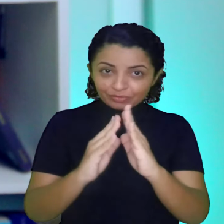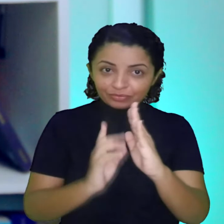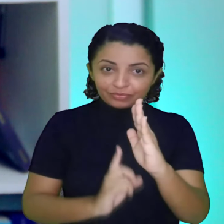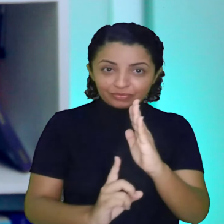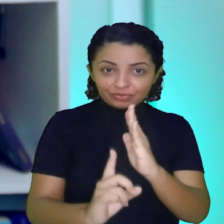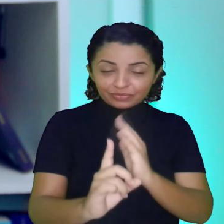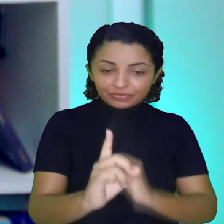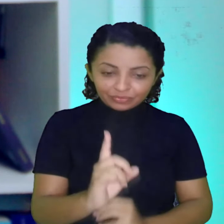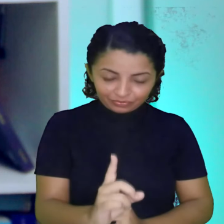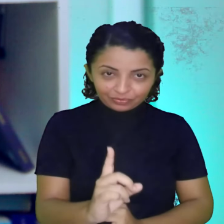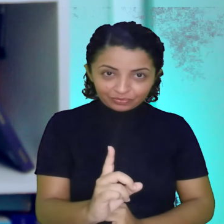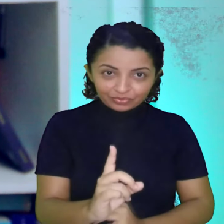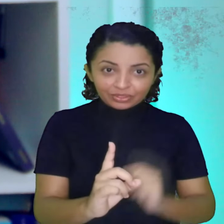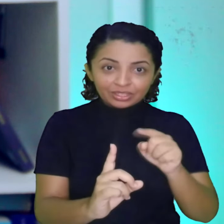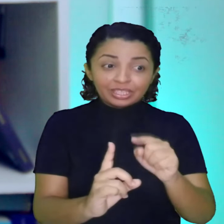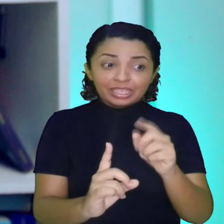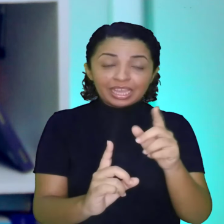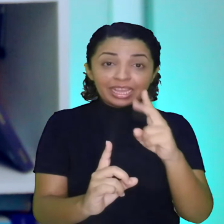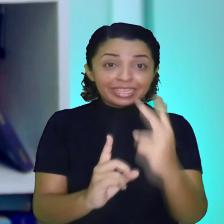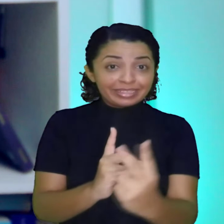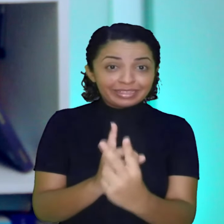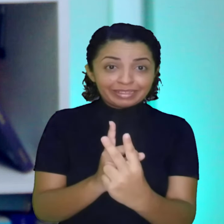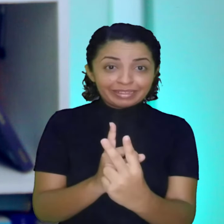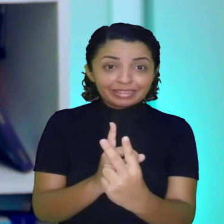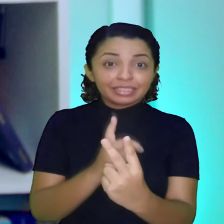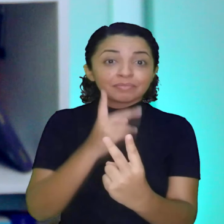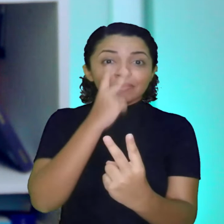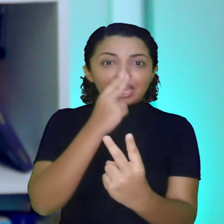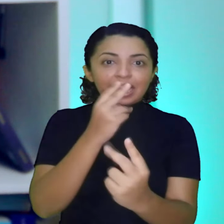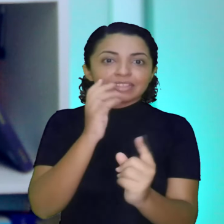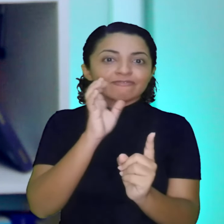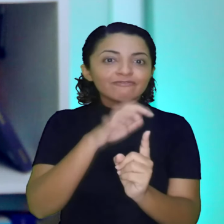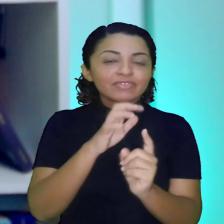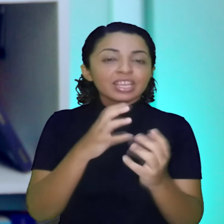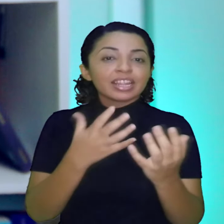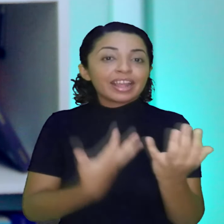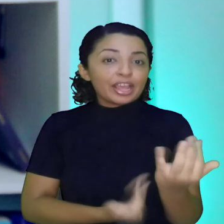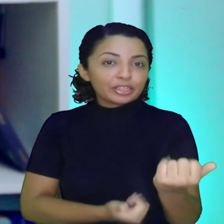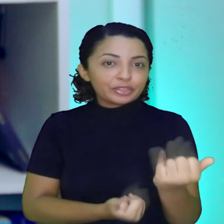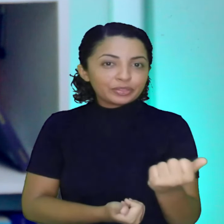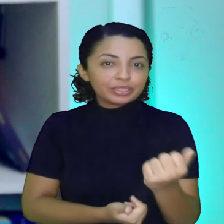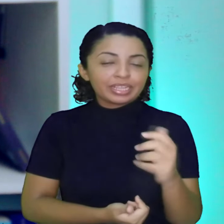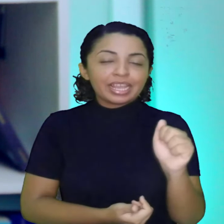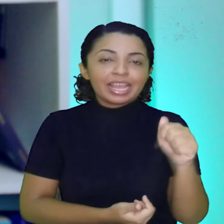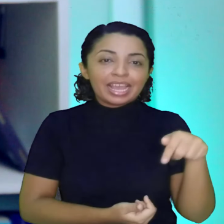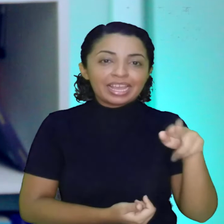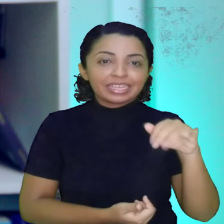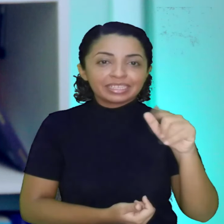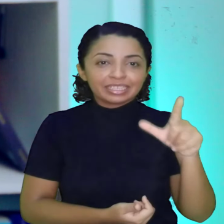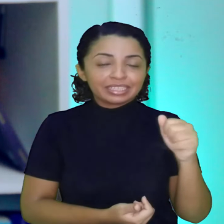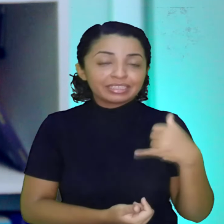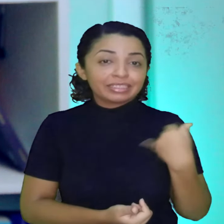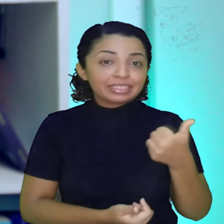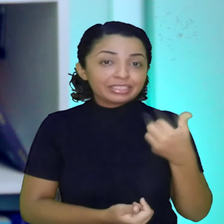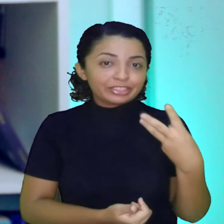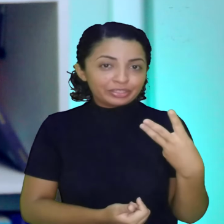com a Ed dentro de casa, ela será uma boa influência para a filha adolescente do casal, a Áquila, que tem